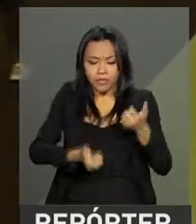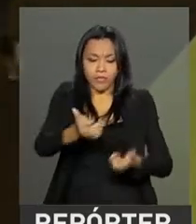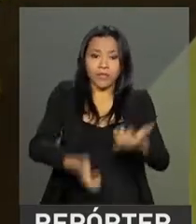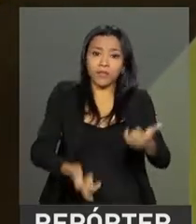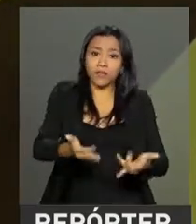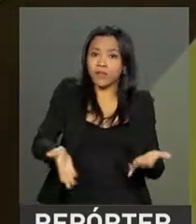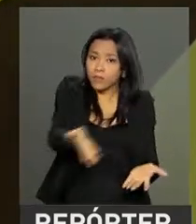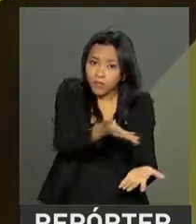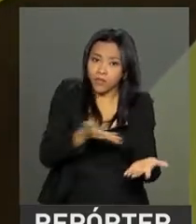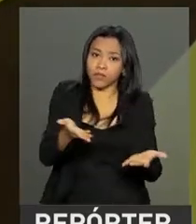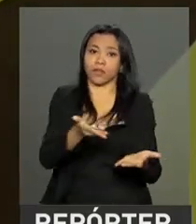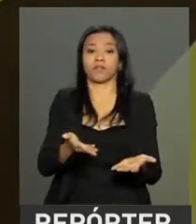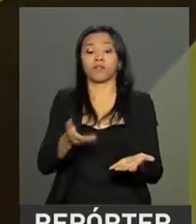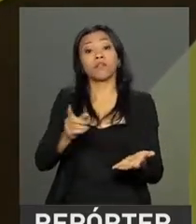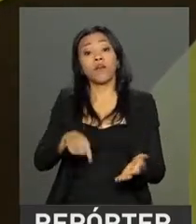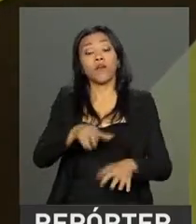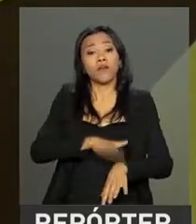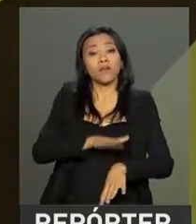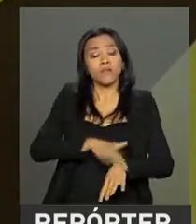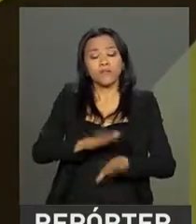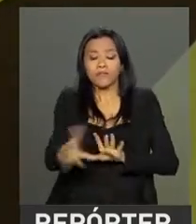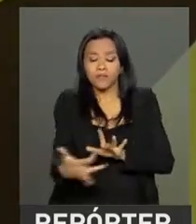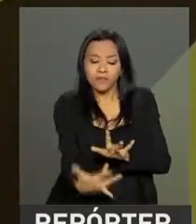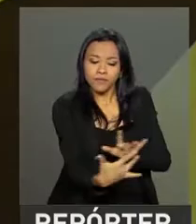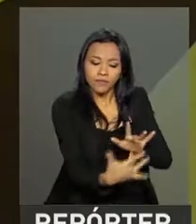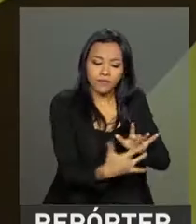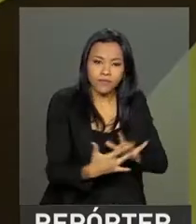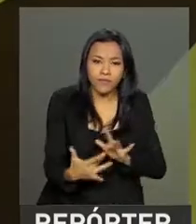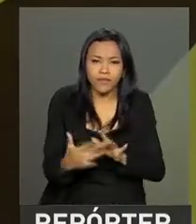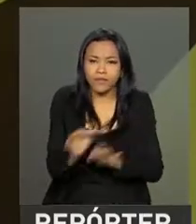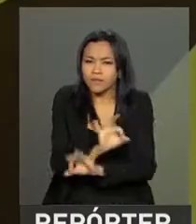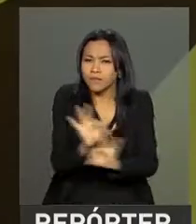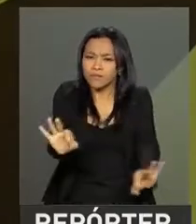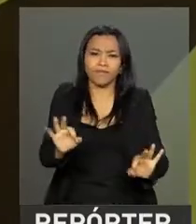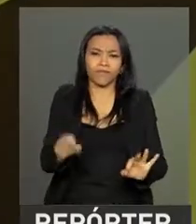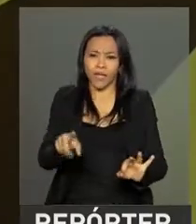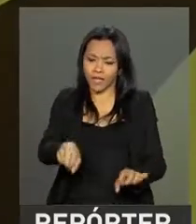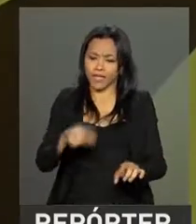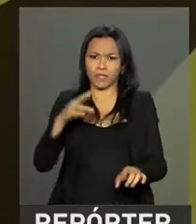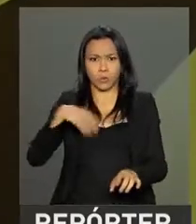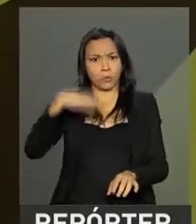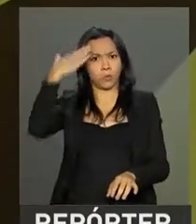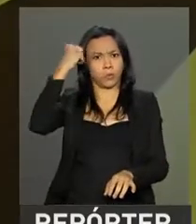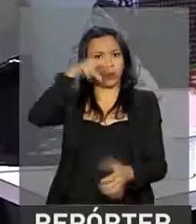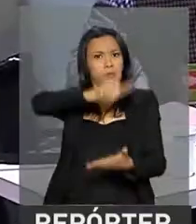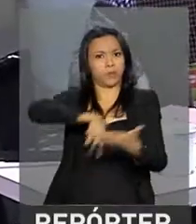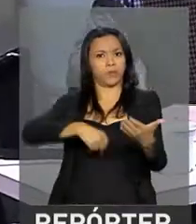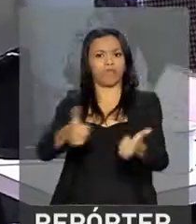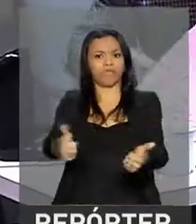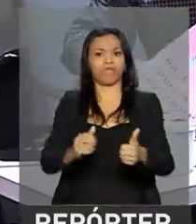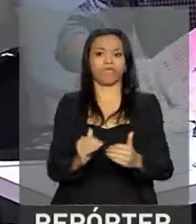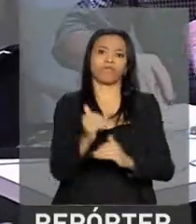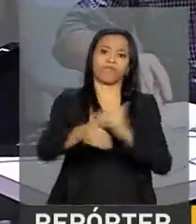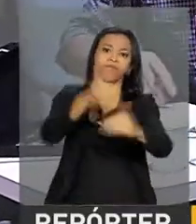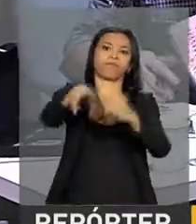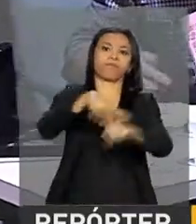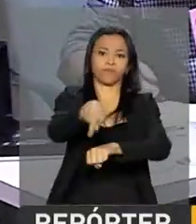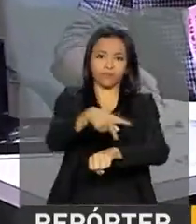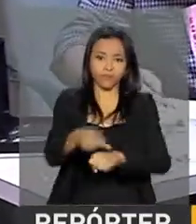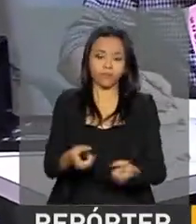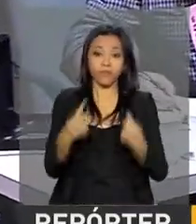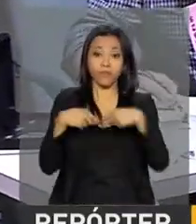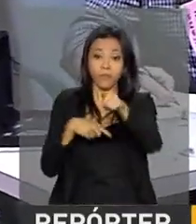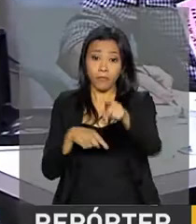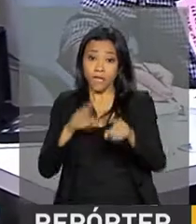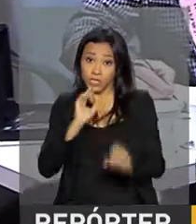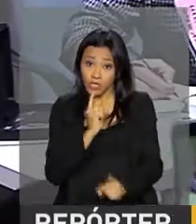como do livro. Então, esse momento de contato é um momento fundamental para a gente formar leitores, uma coisa essencial para o país. O encontro de leitores com